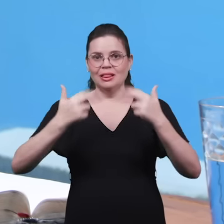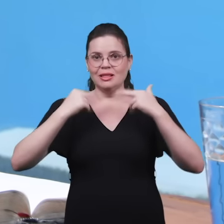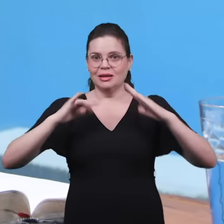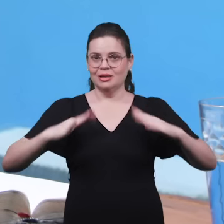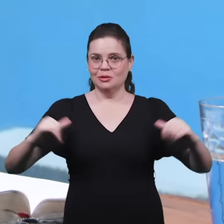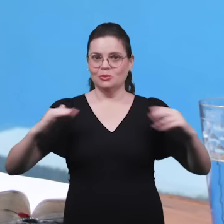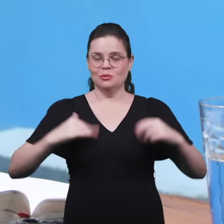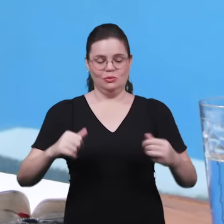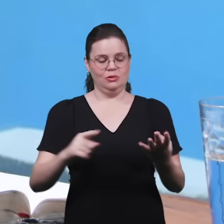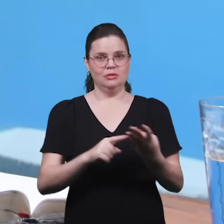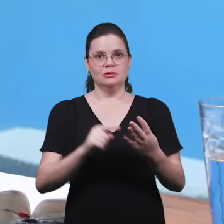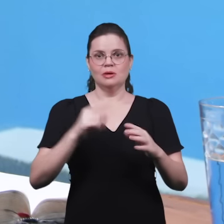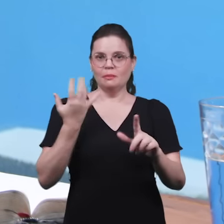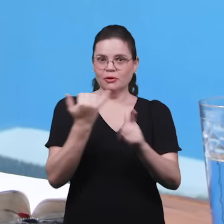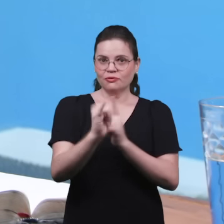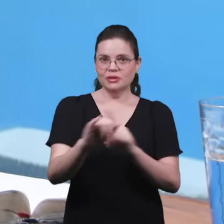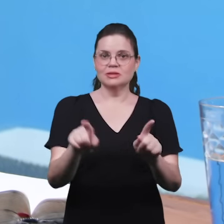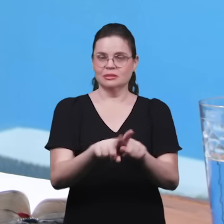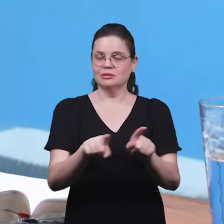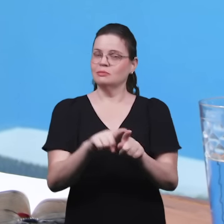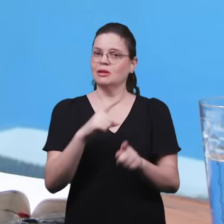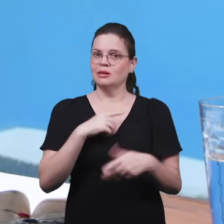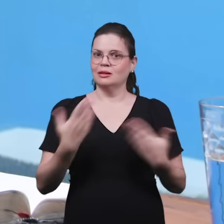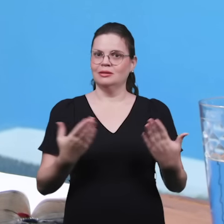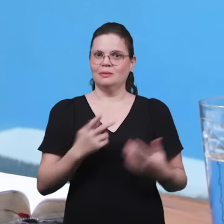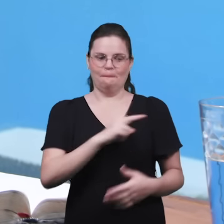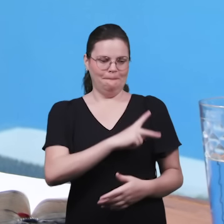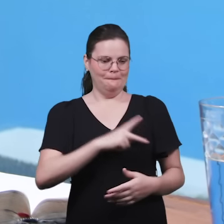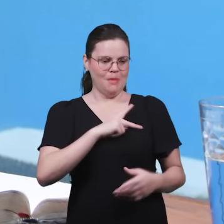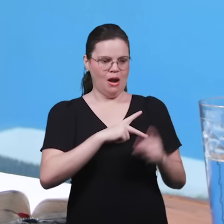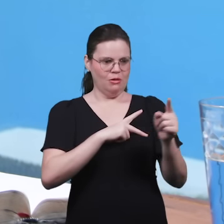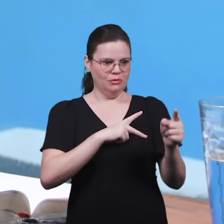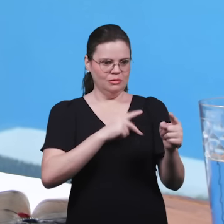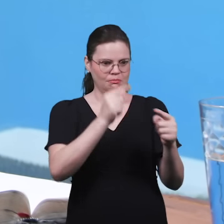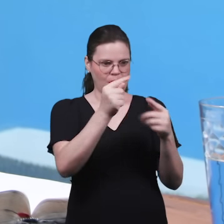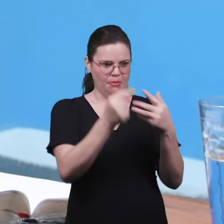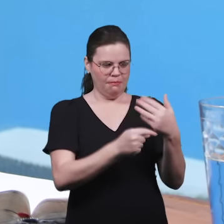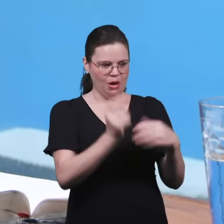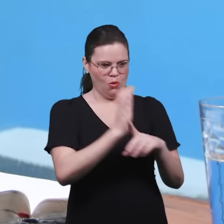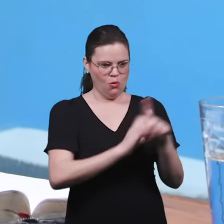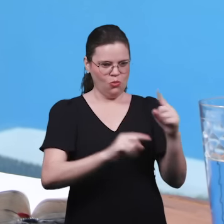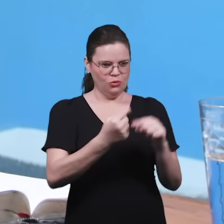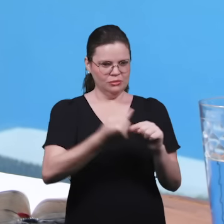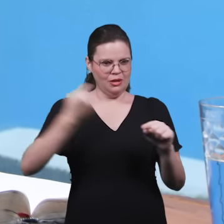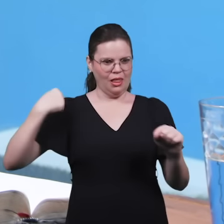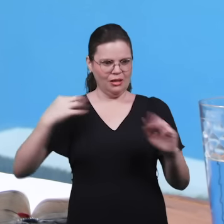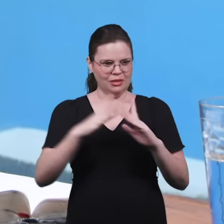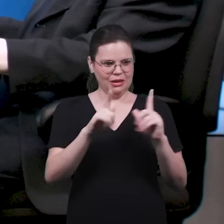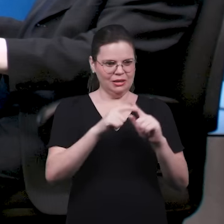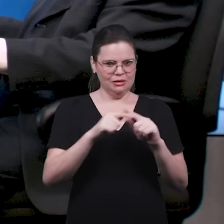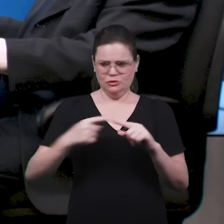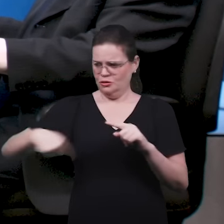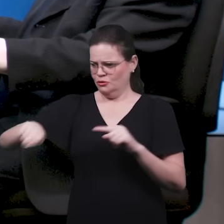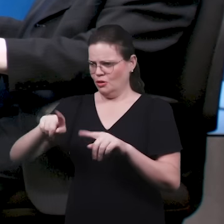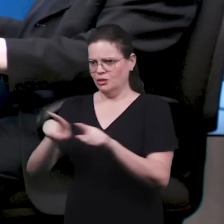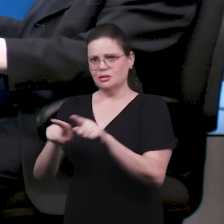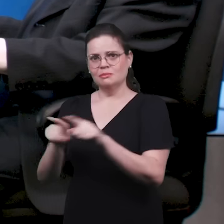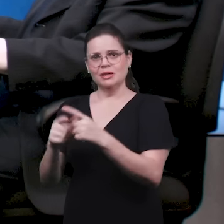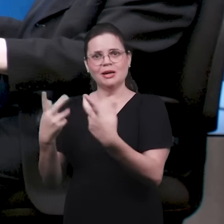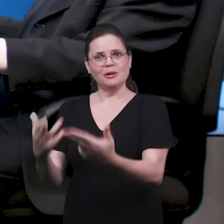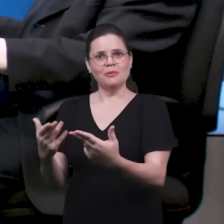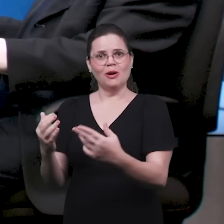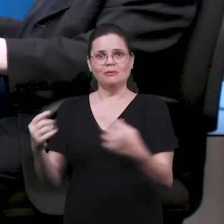língua. Ou seja, Paulo participava do mesmo culto que nós participamos. Isso é interessante, né? Isso é muito